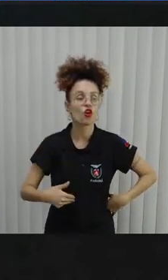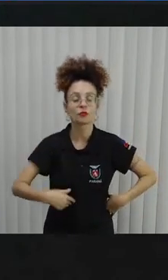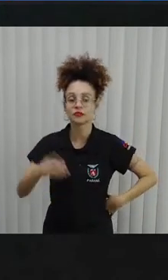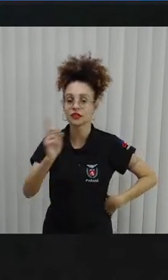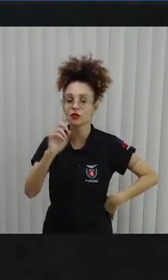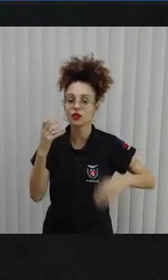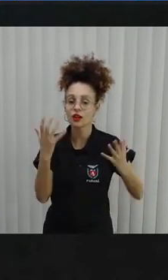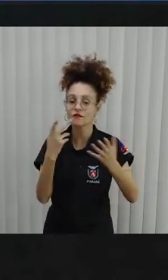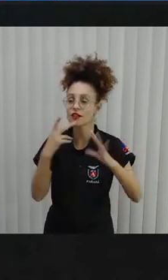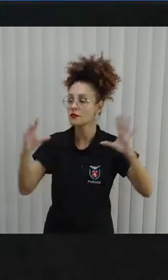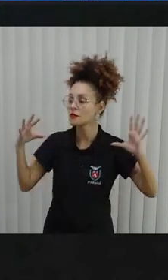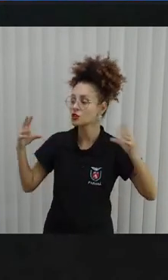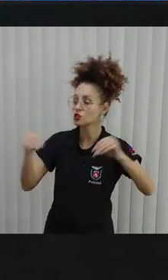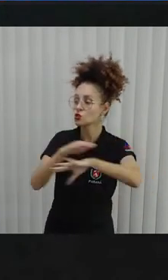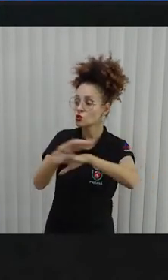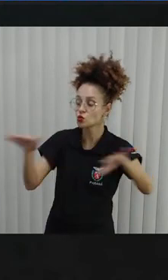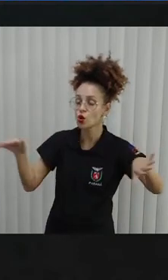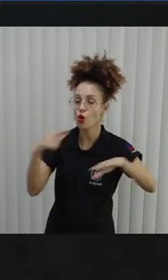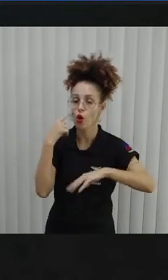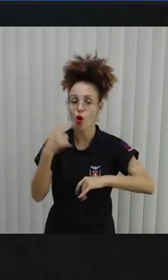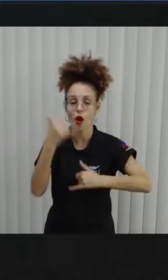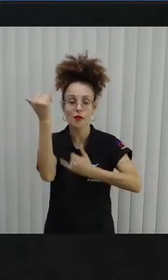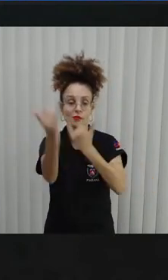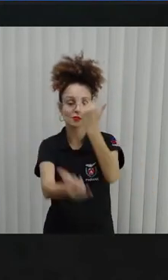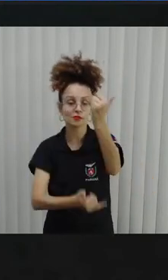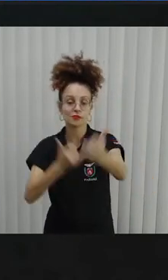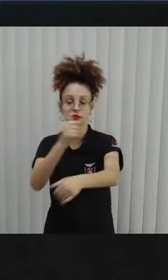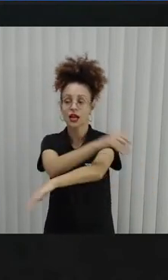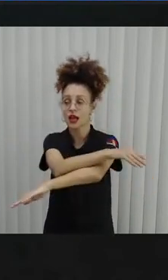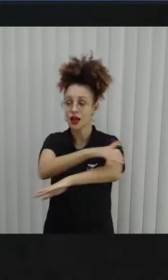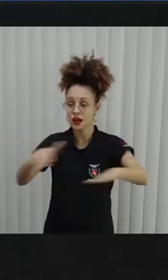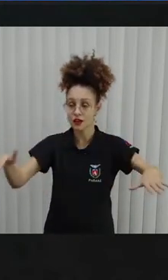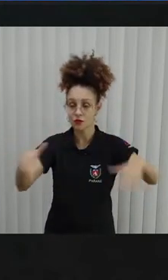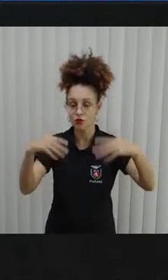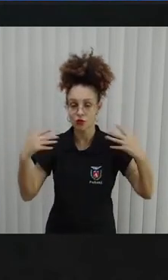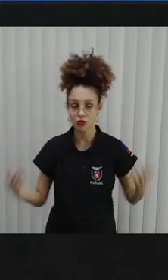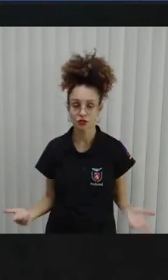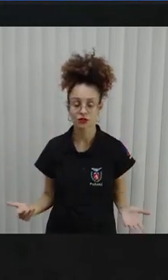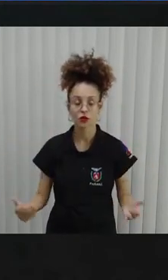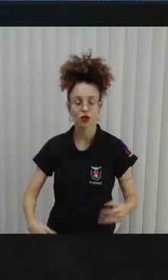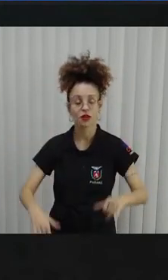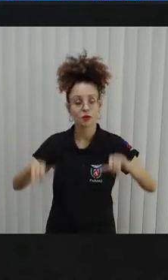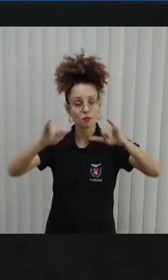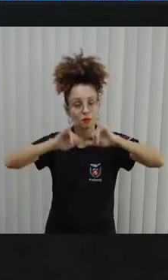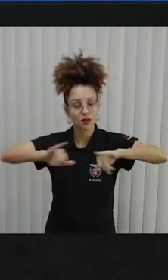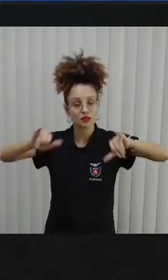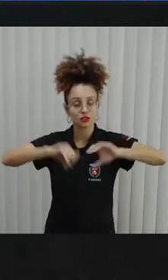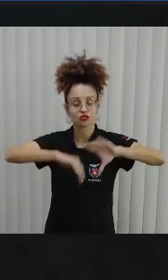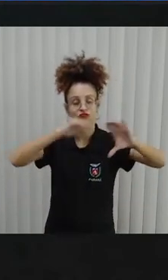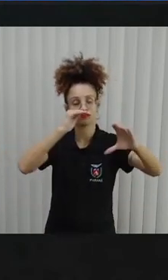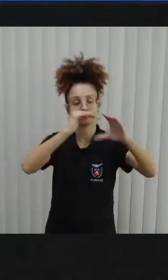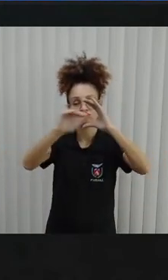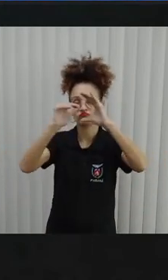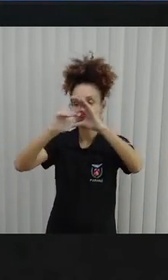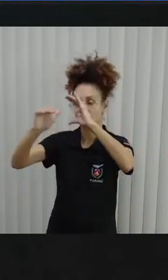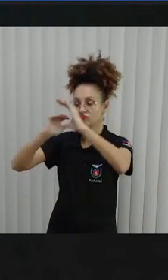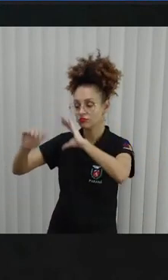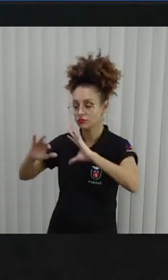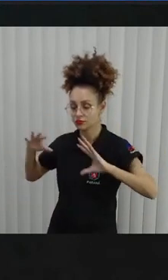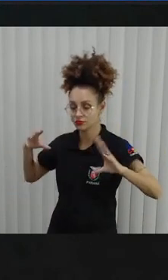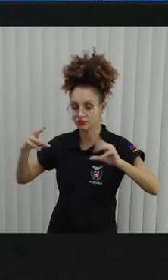ele fale pra todo mundo. Gente, o jogo acabou. Fim de jogo. Então, vou criar aqui uma mensagem, vou enviar uma mensagem para todo